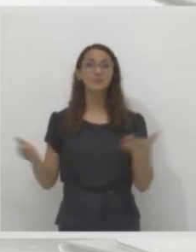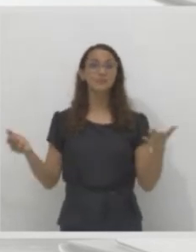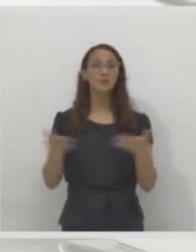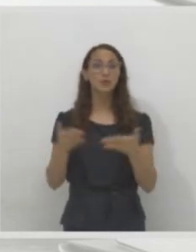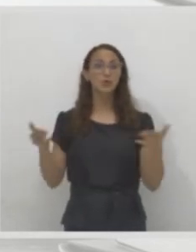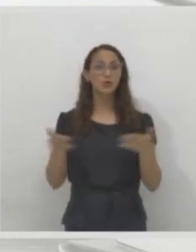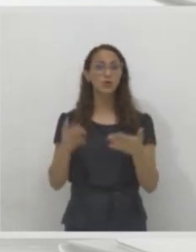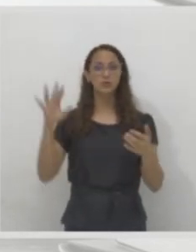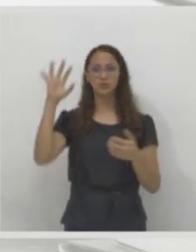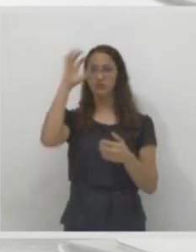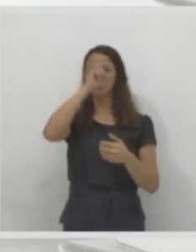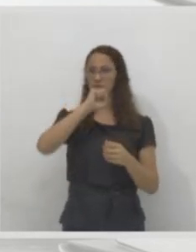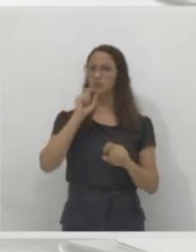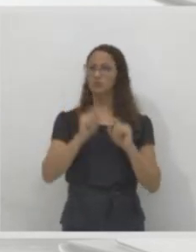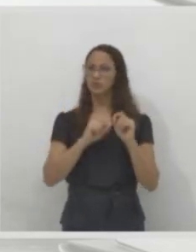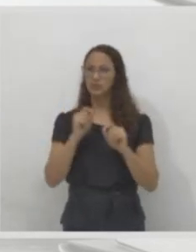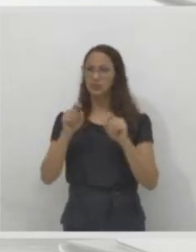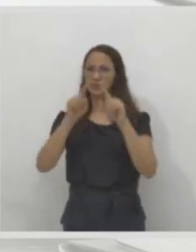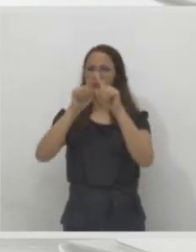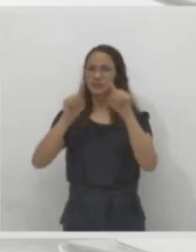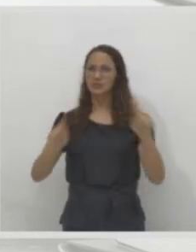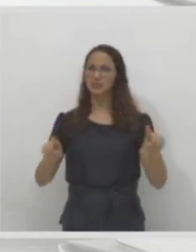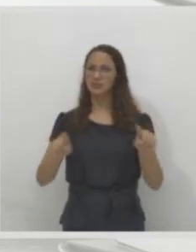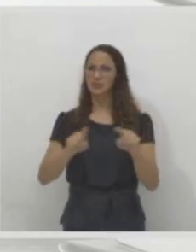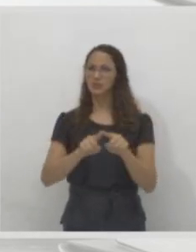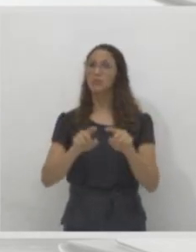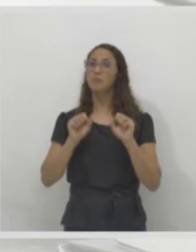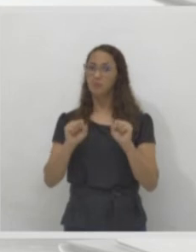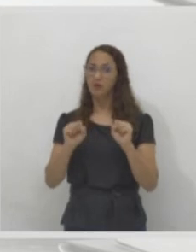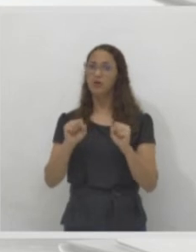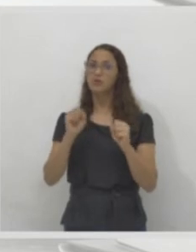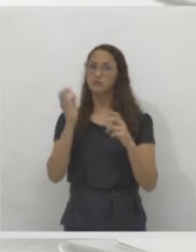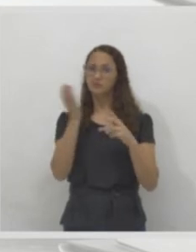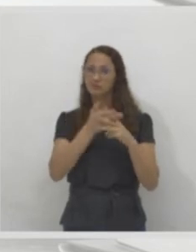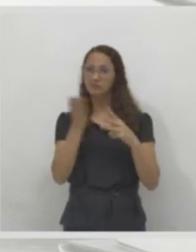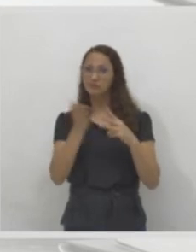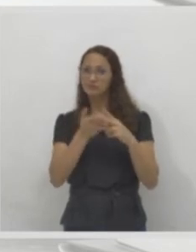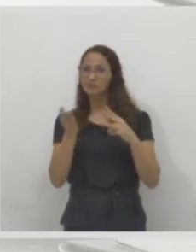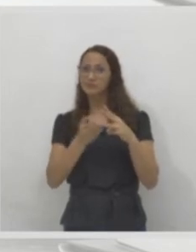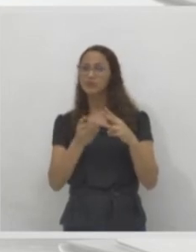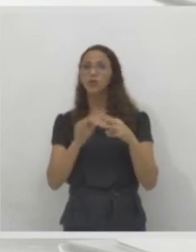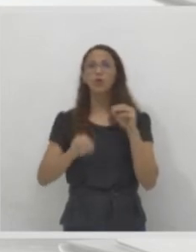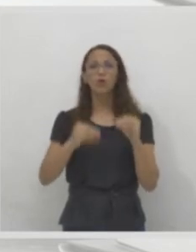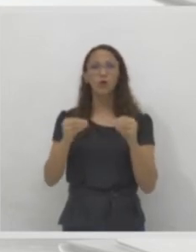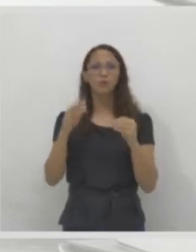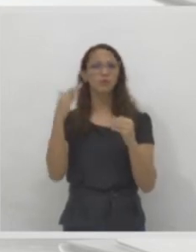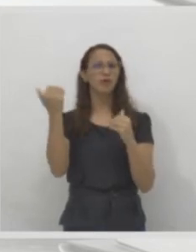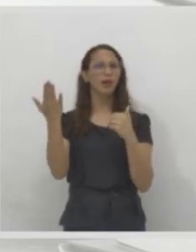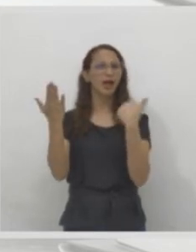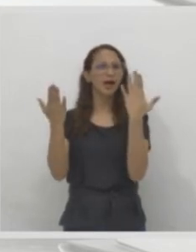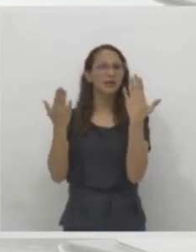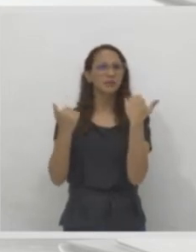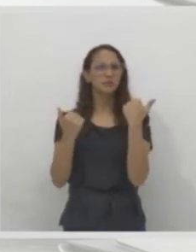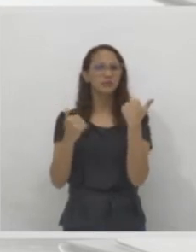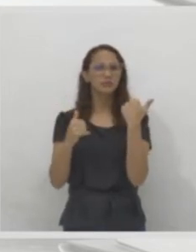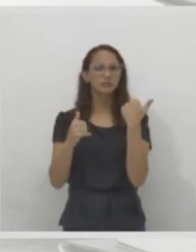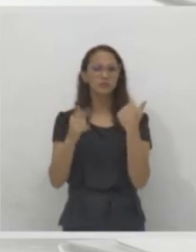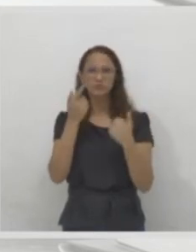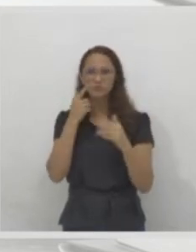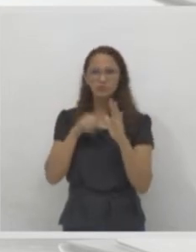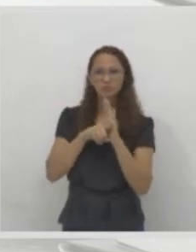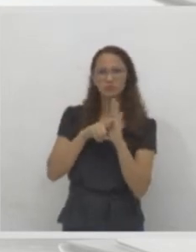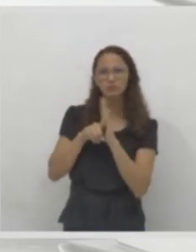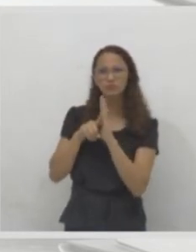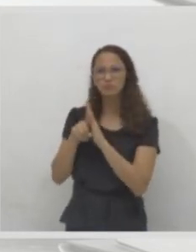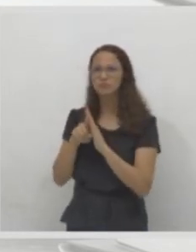os triângulos podem ser classificados quanto aos lados. Quanto aos lados, as medidas dos lados,